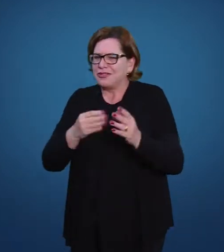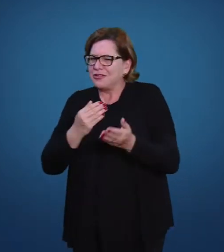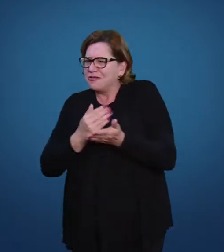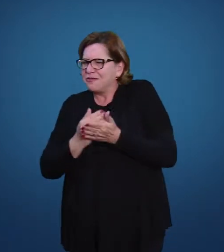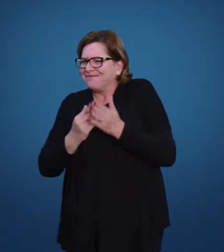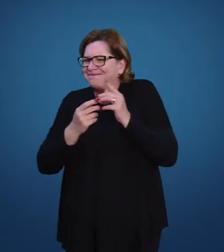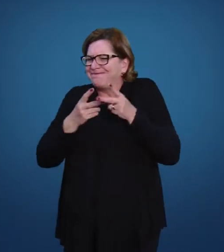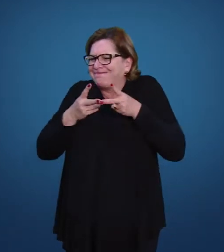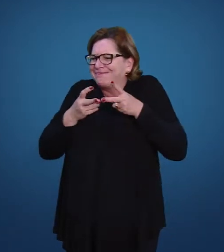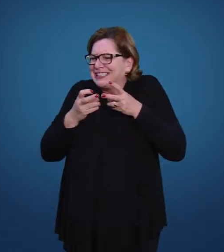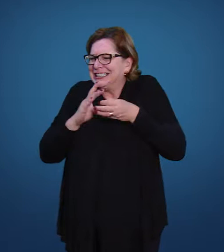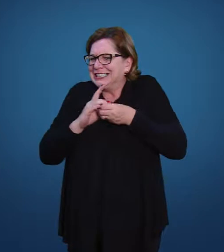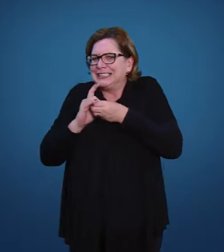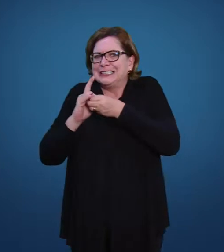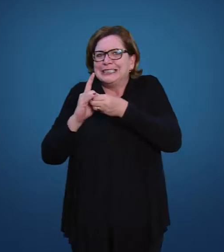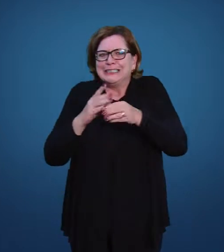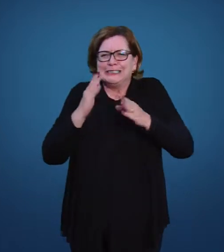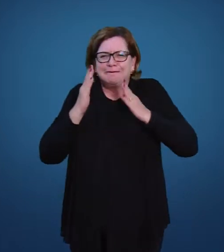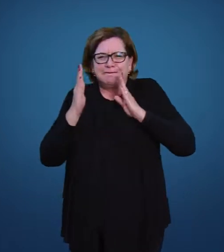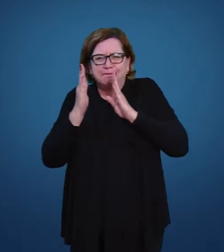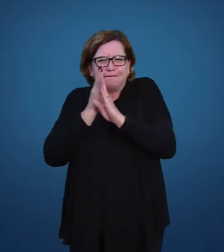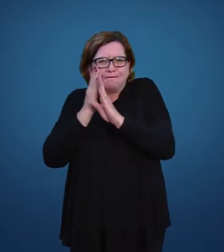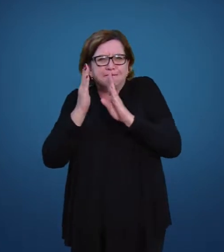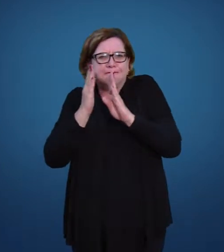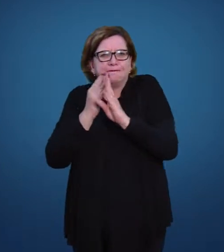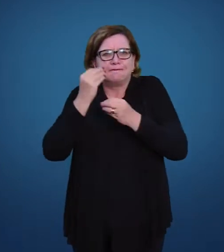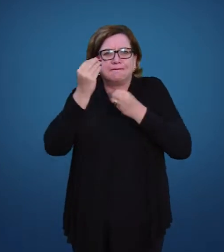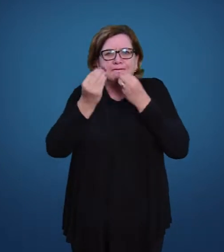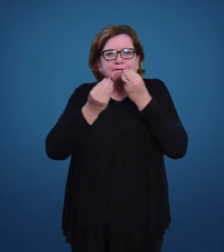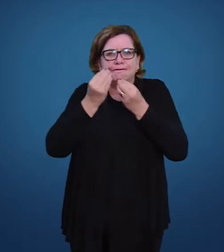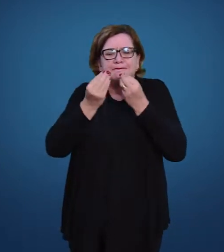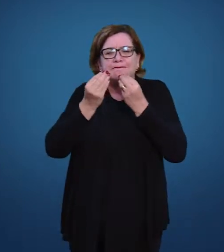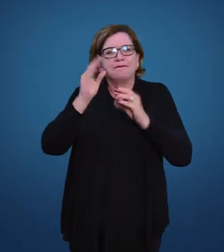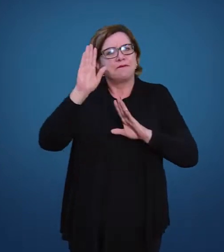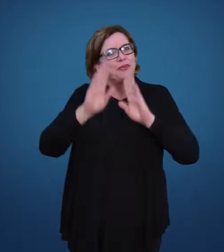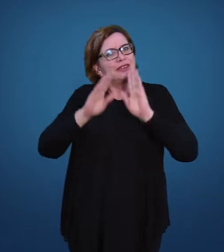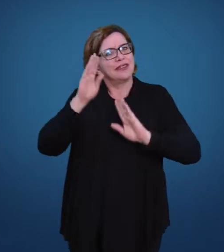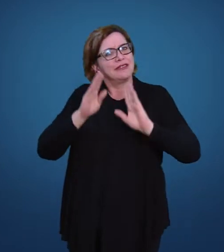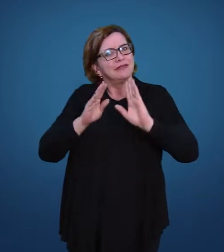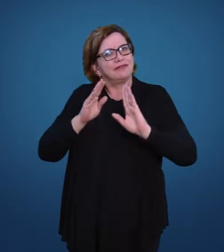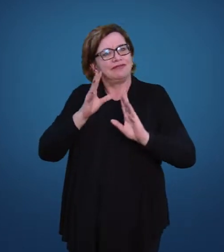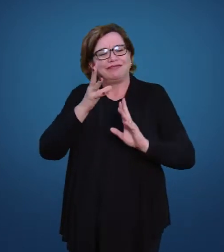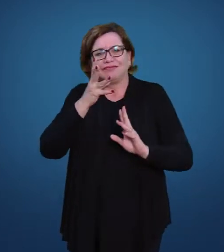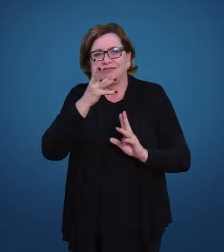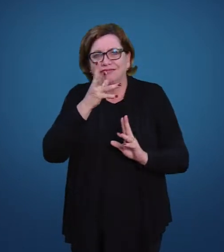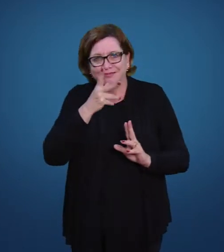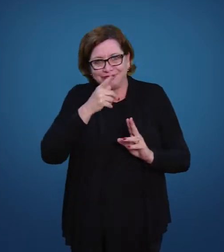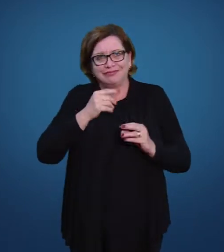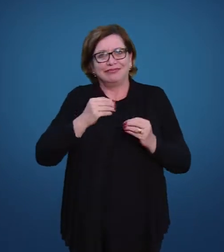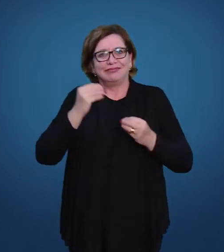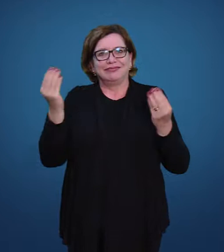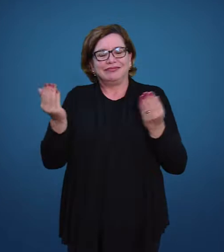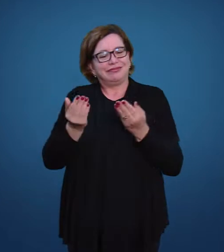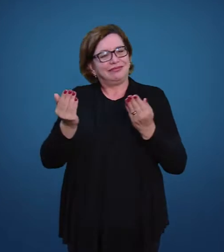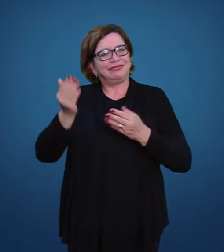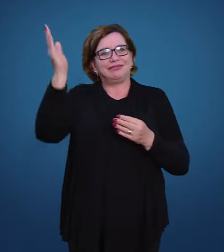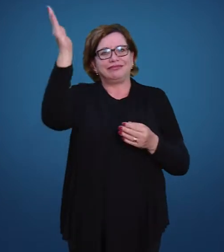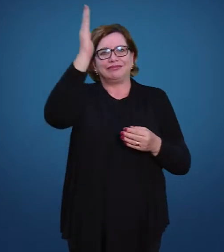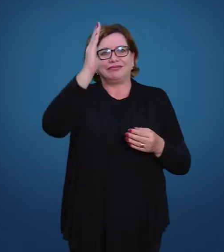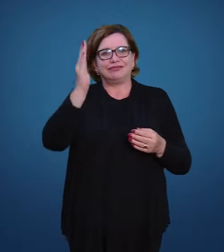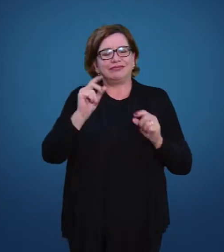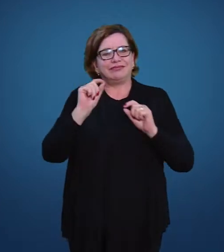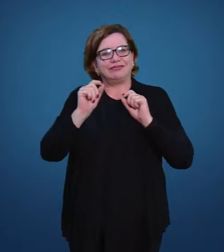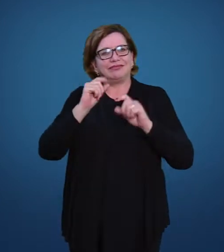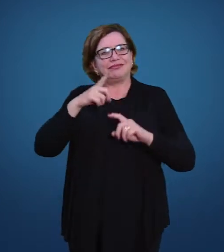da própria democracia, né? Então esses resultados eles são muitas vezes lentos. E hoje no Brasil o que